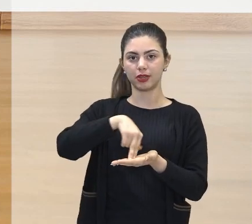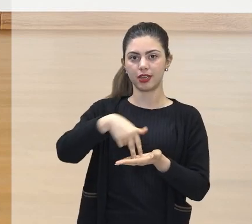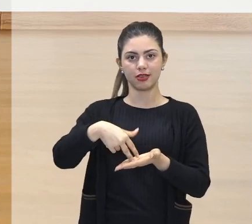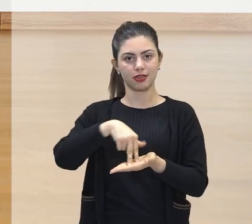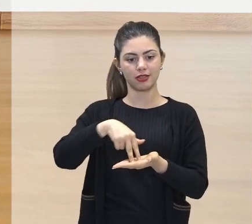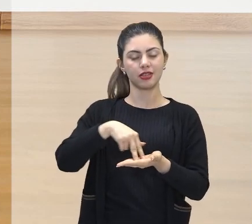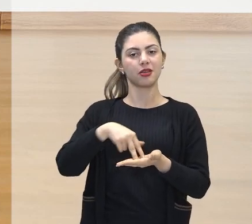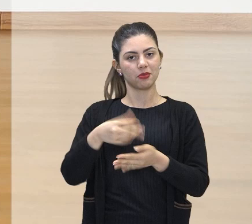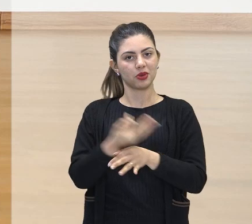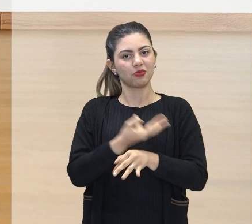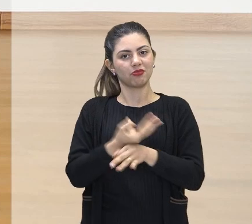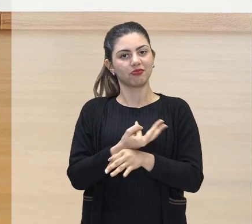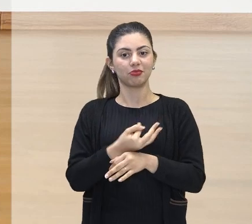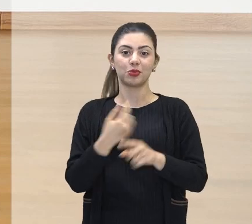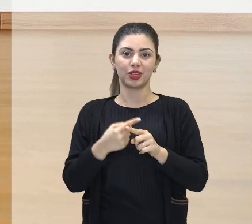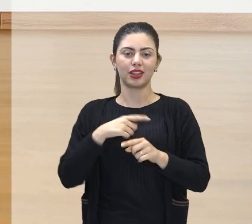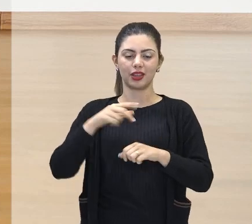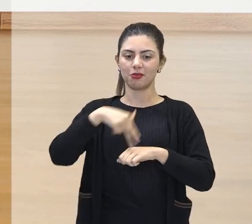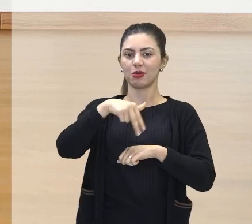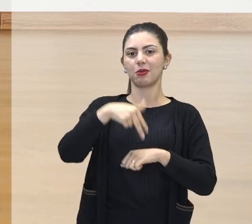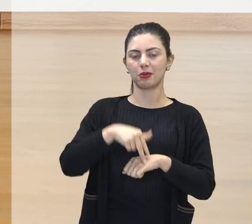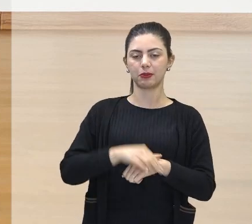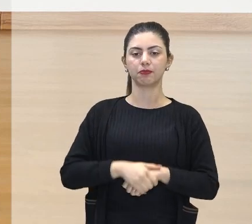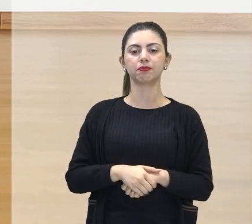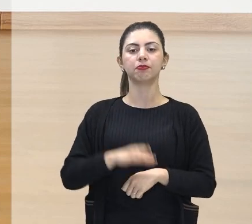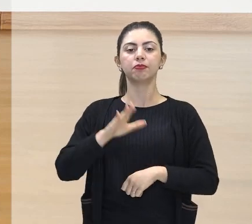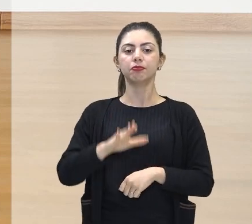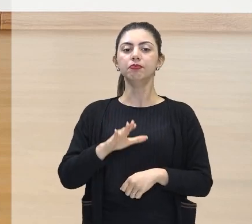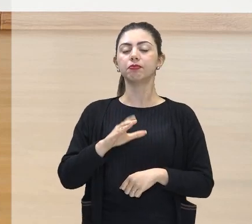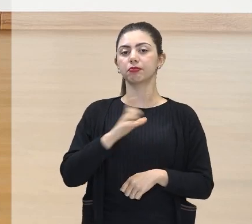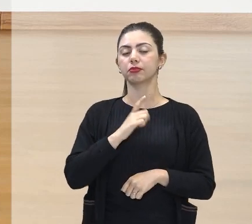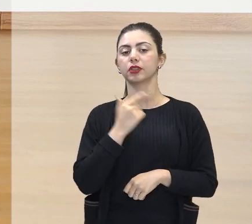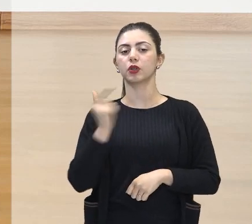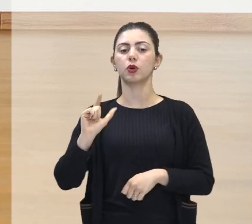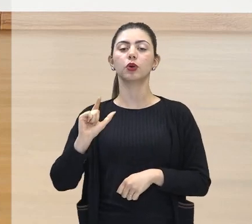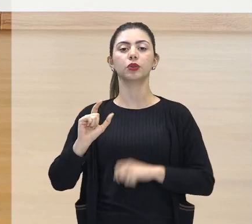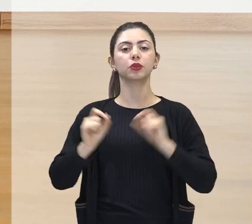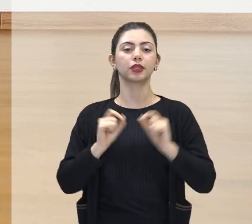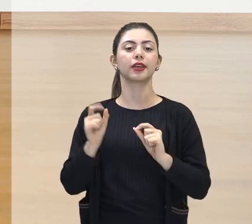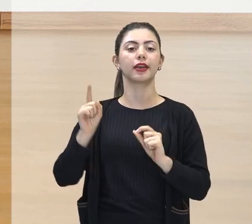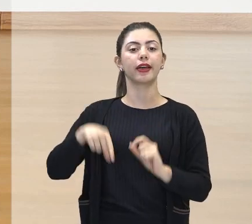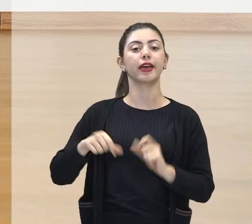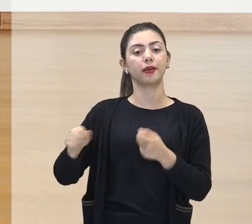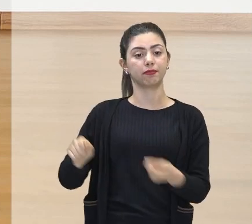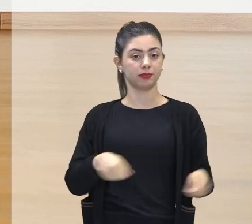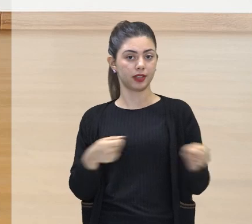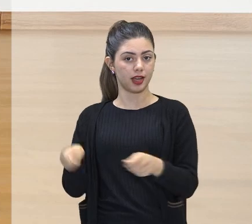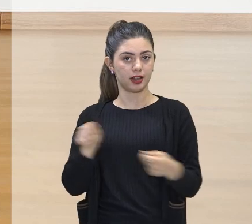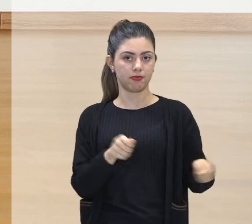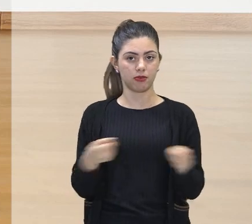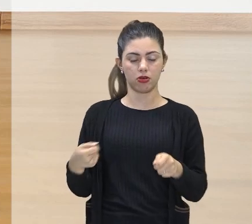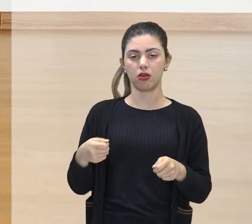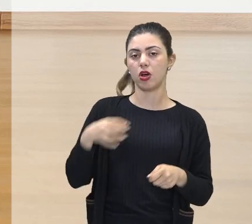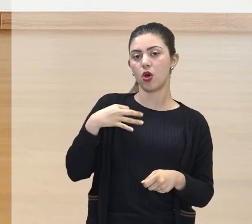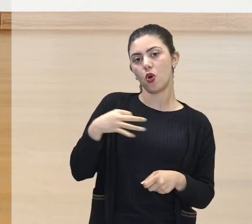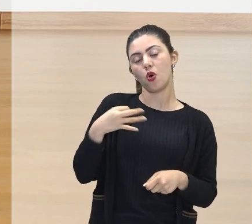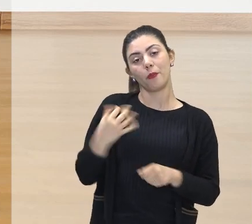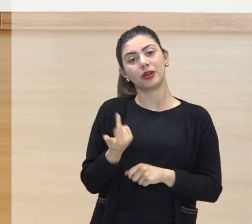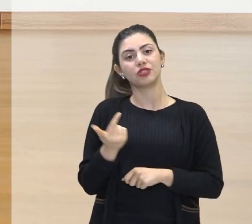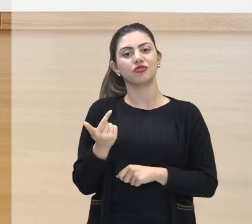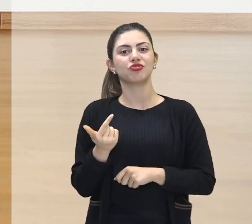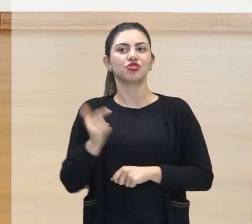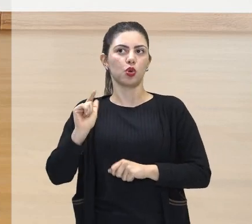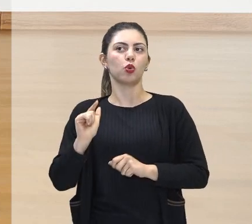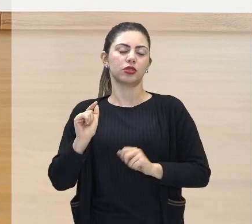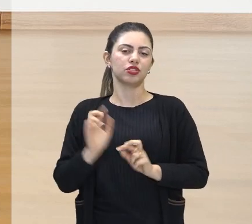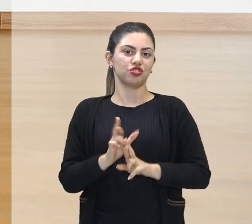movimentos acrobáticos, né? Já no carimbó, temos um figurino diferente, com aquelas saias amplas, rodadas, que